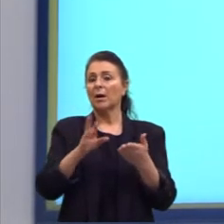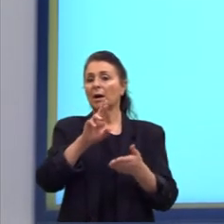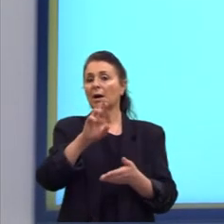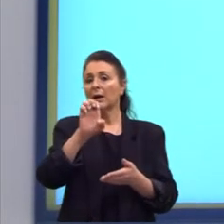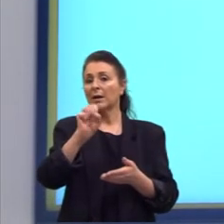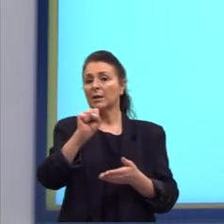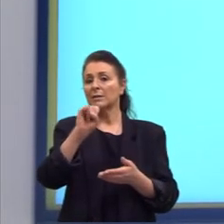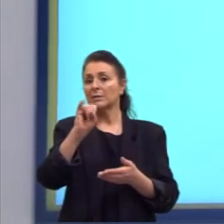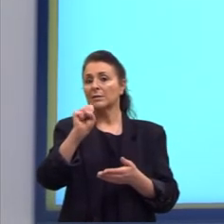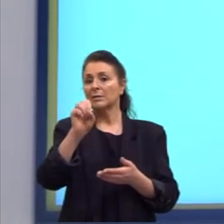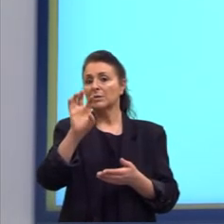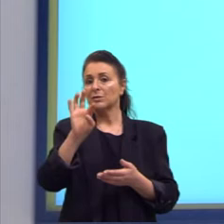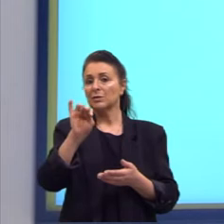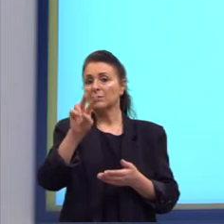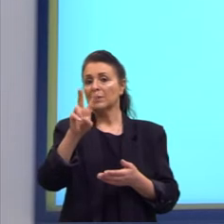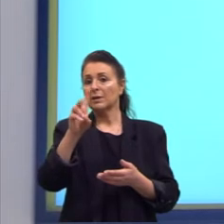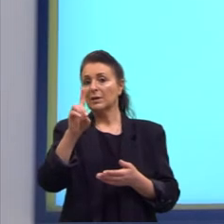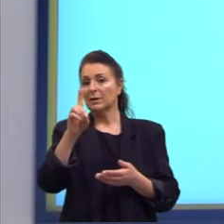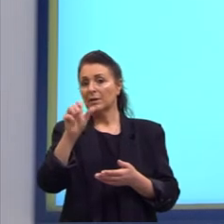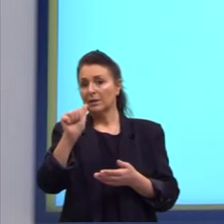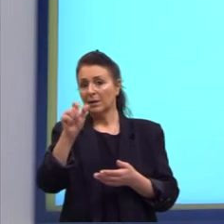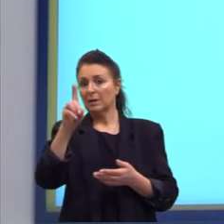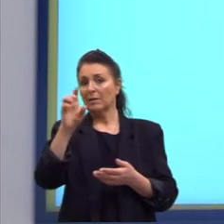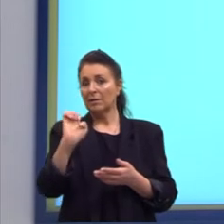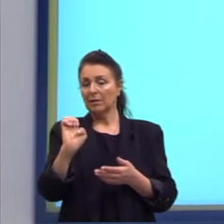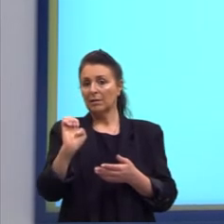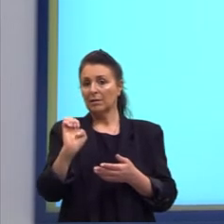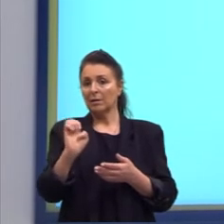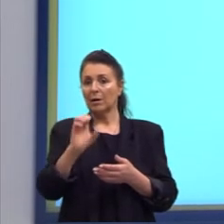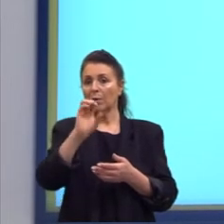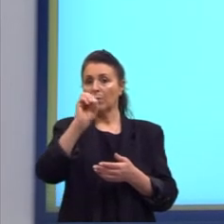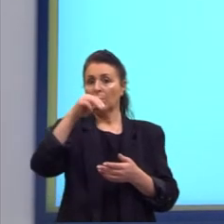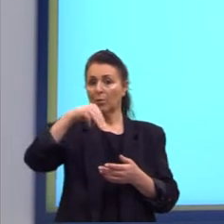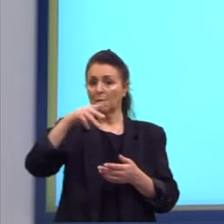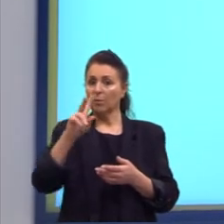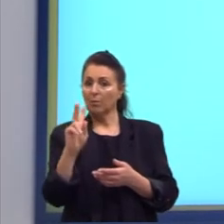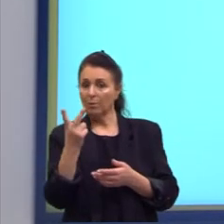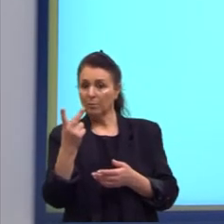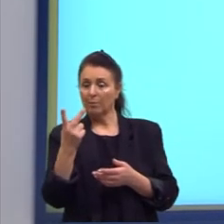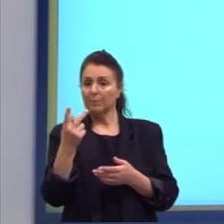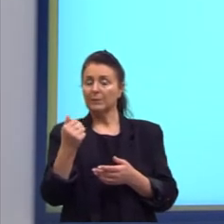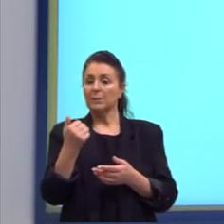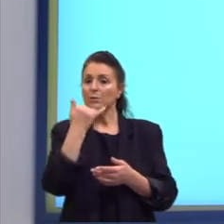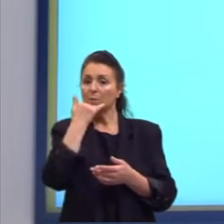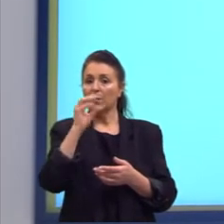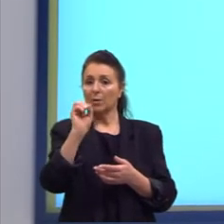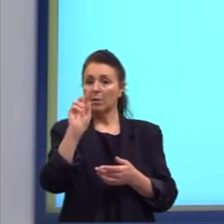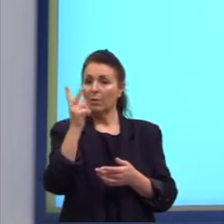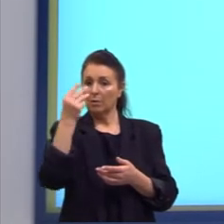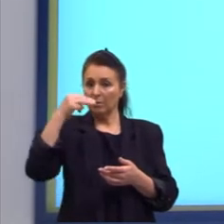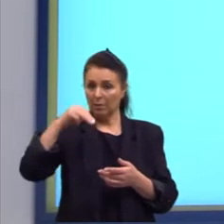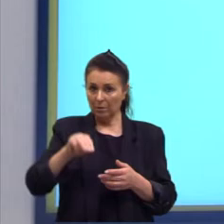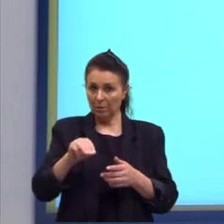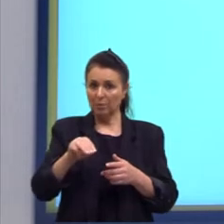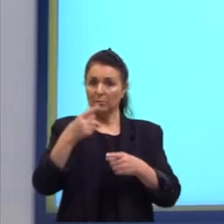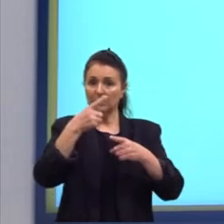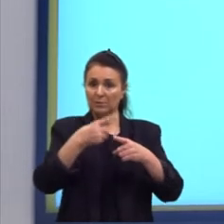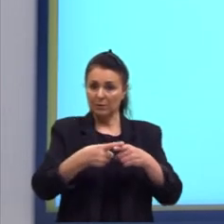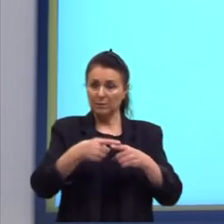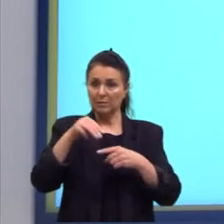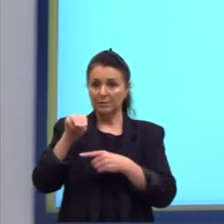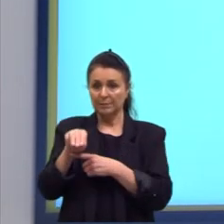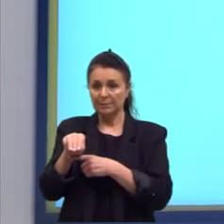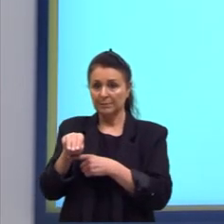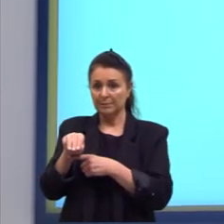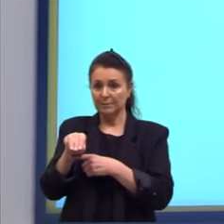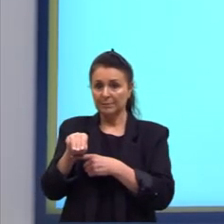é um X metro certo então um é o nome desse símbolo aqui